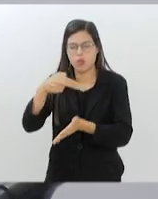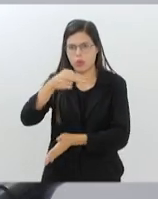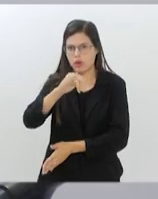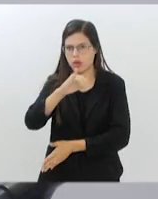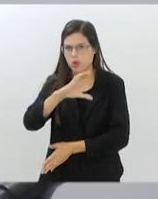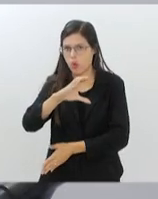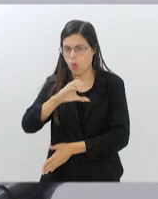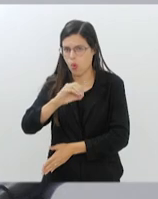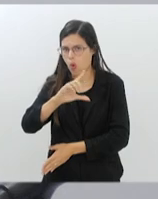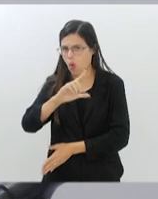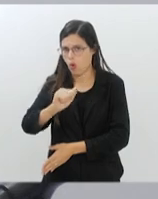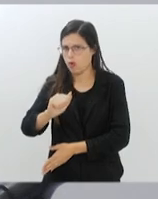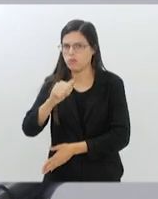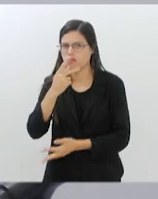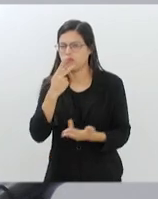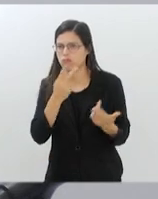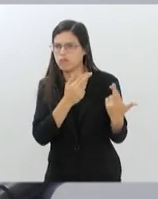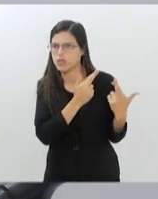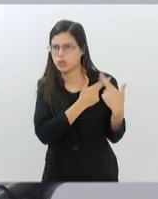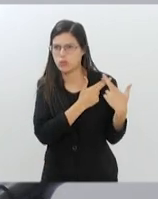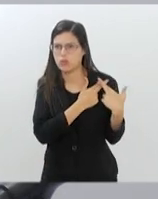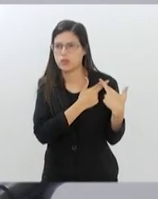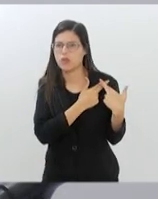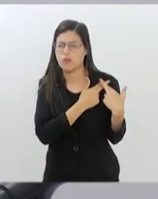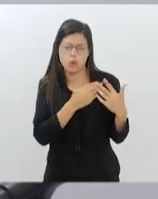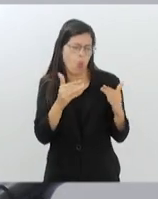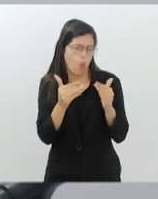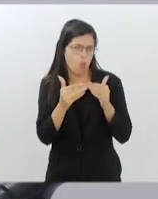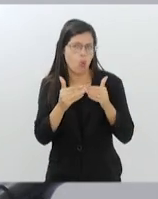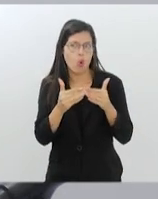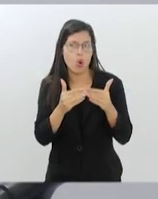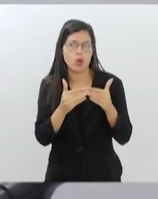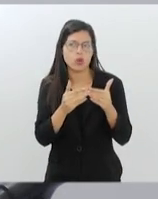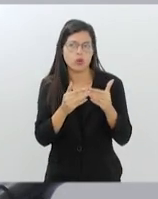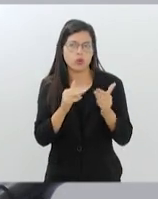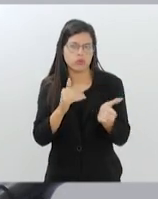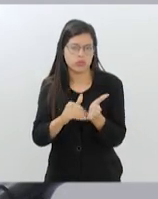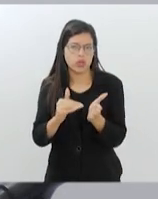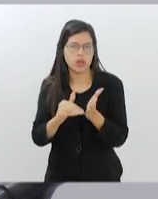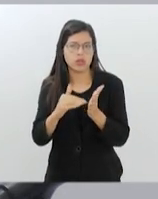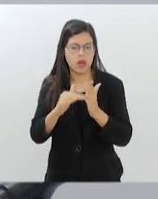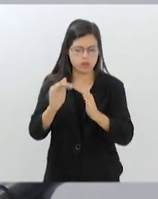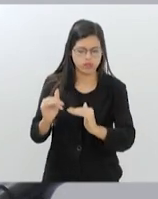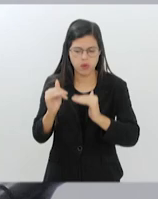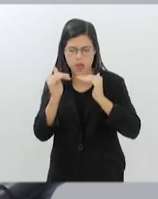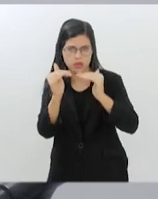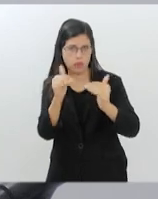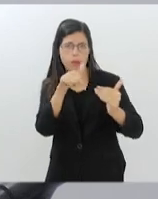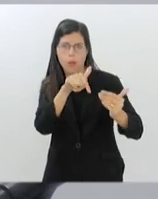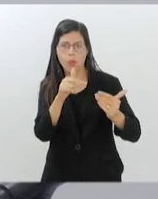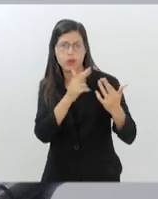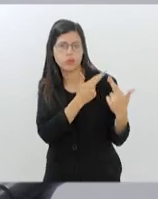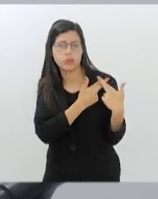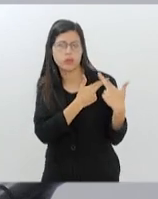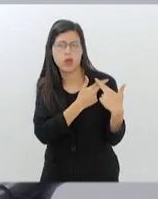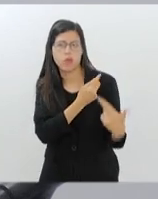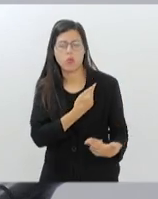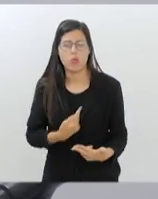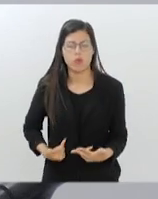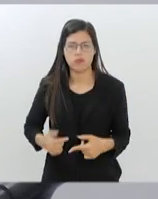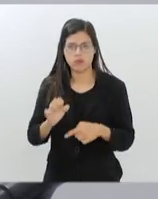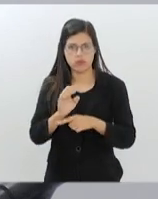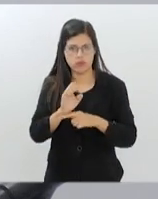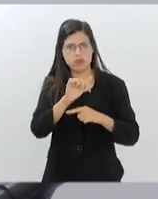responsável em última análise concordo o secretário que está acima de um subsecretário é o responsável o governador do estado que está acima dos